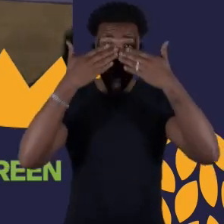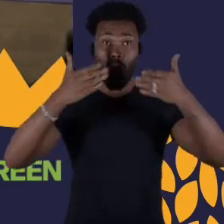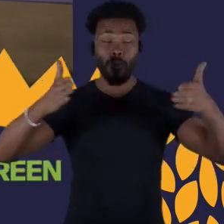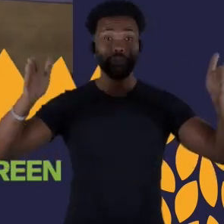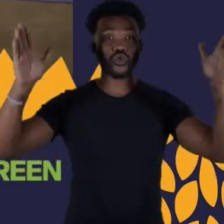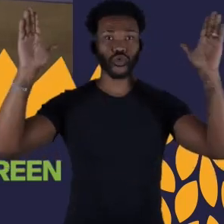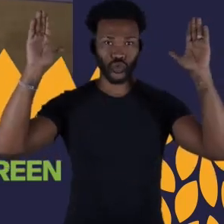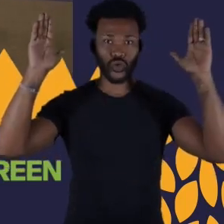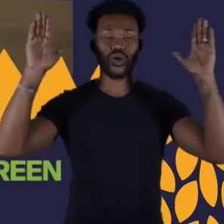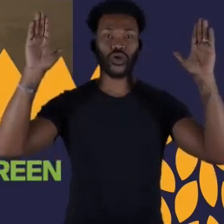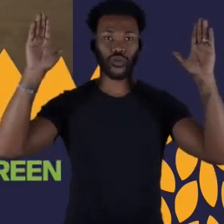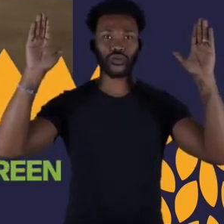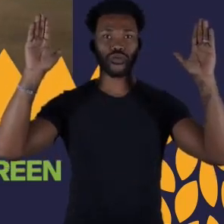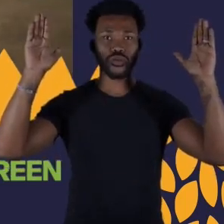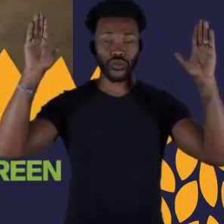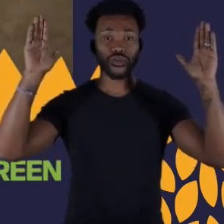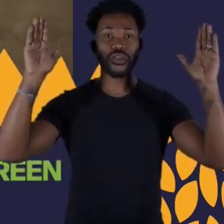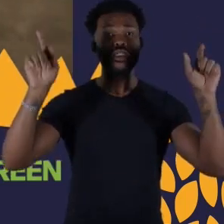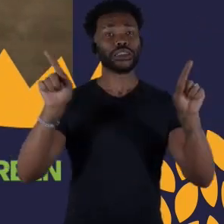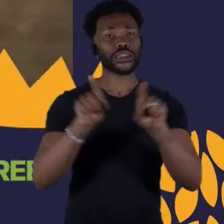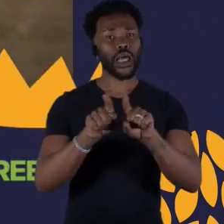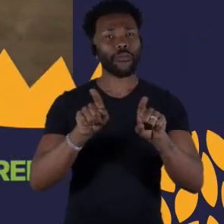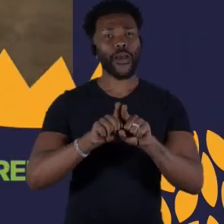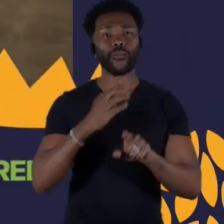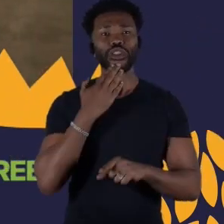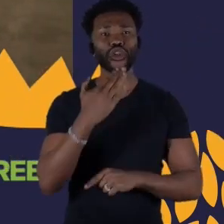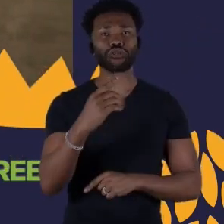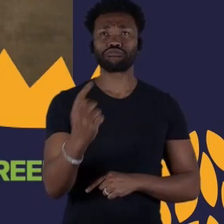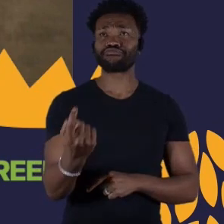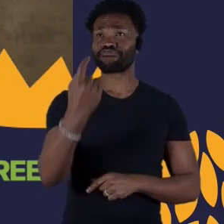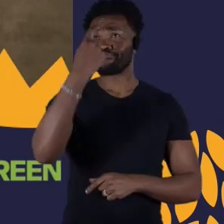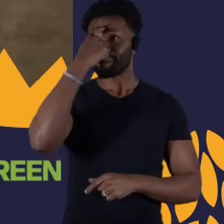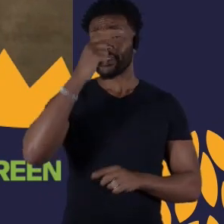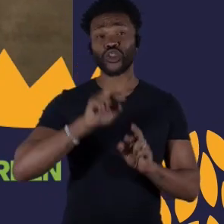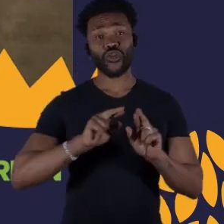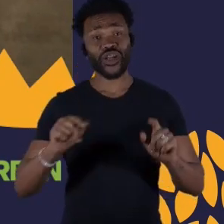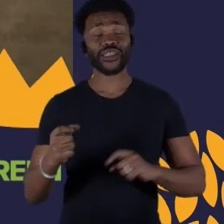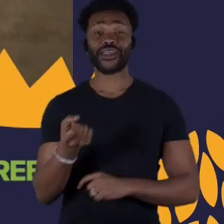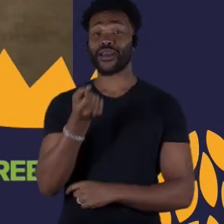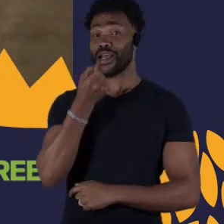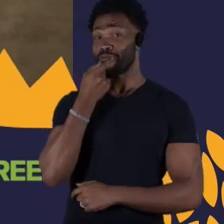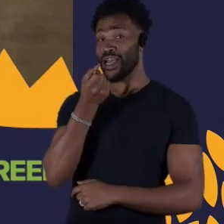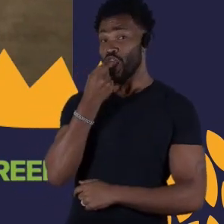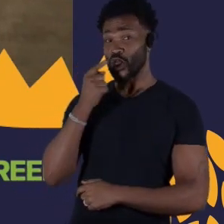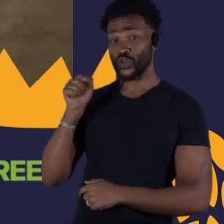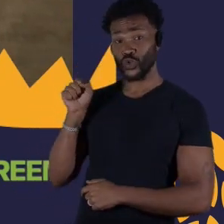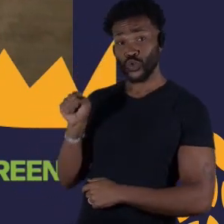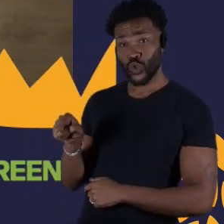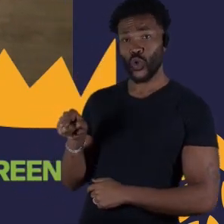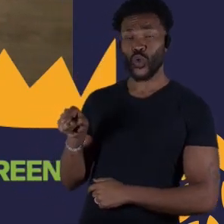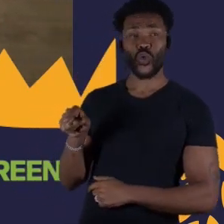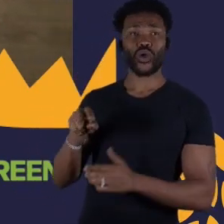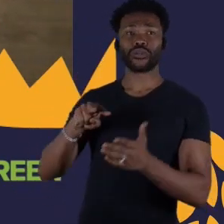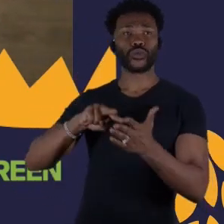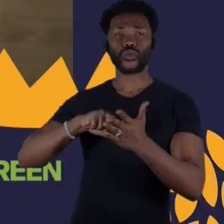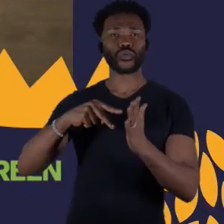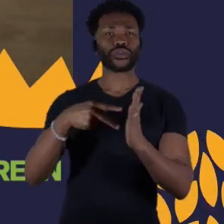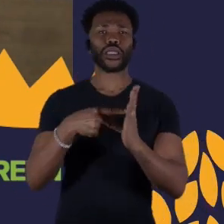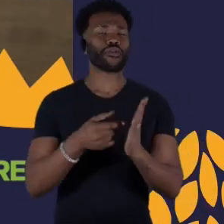olhos, trazendo a consciência da diferença de que um medicamento não quer